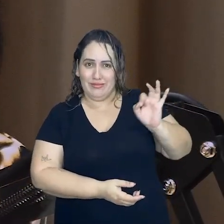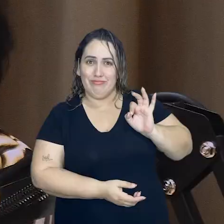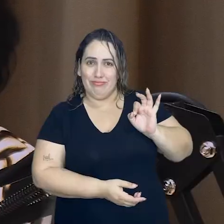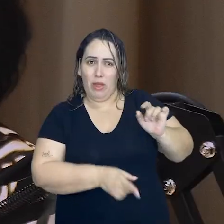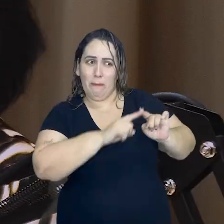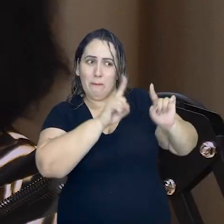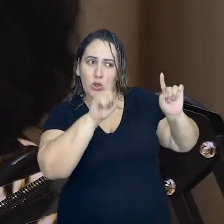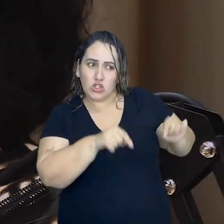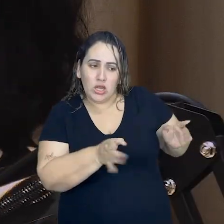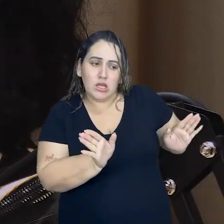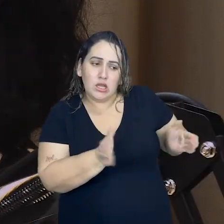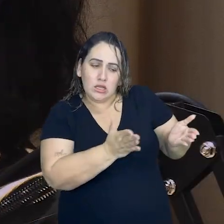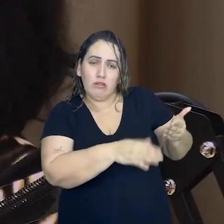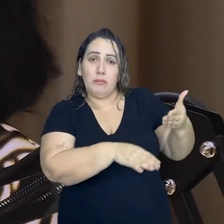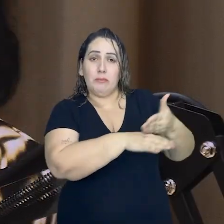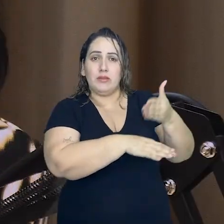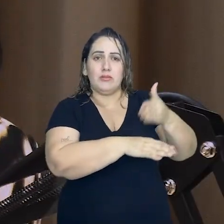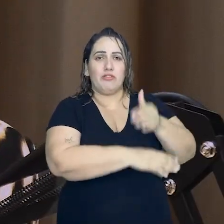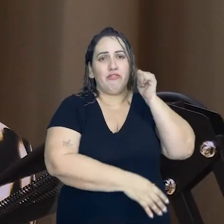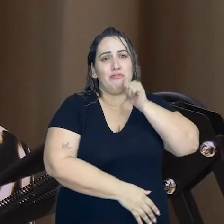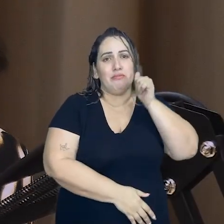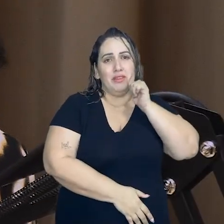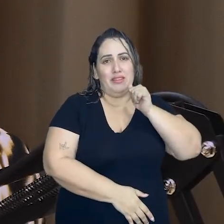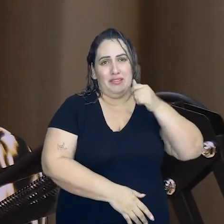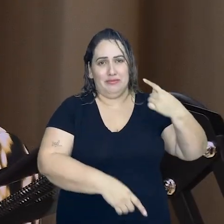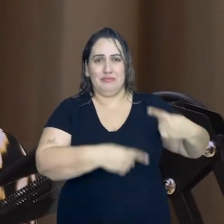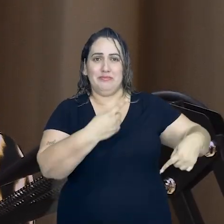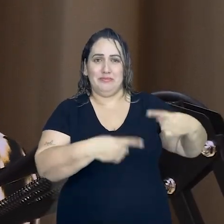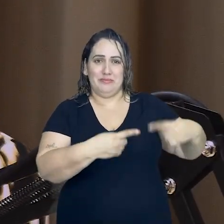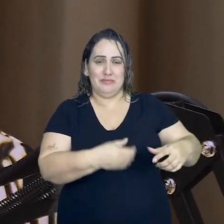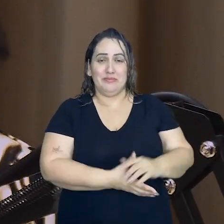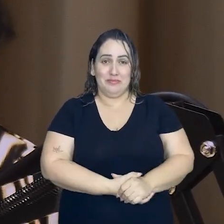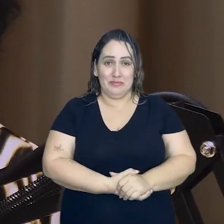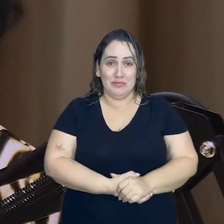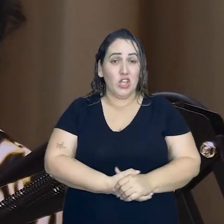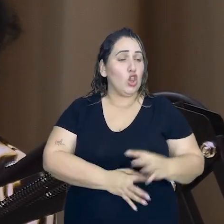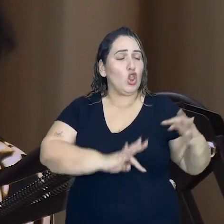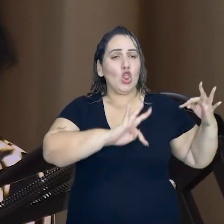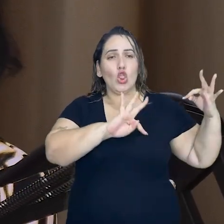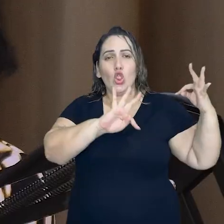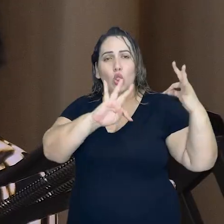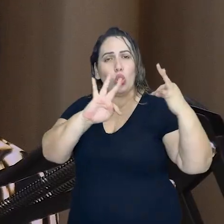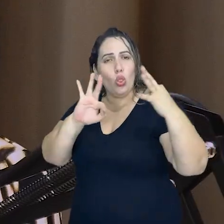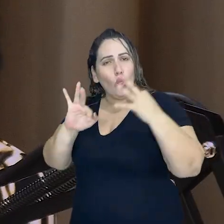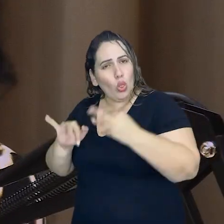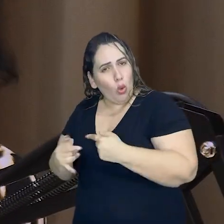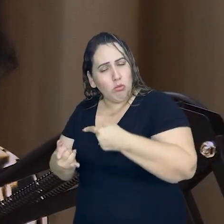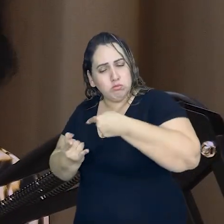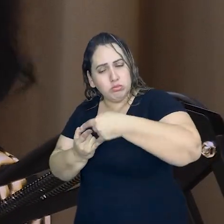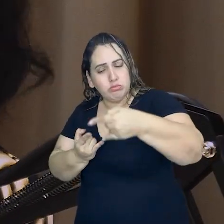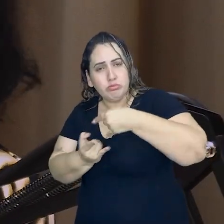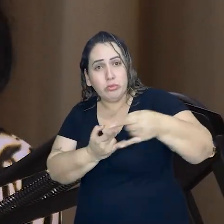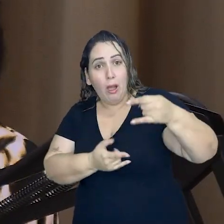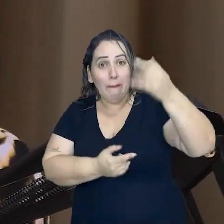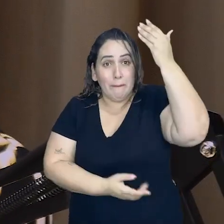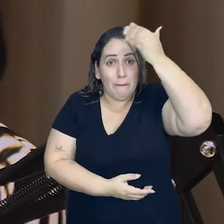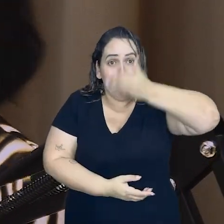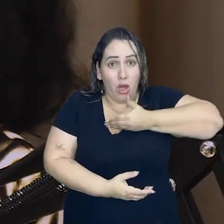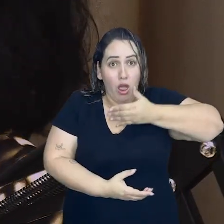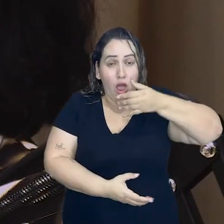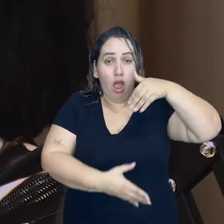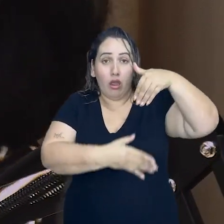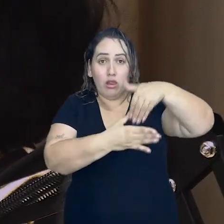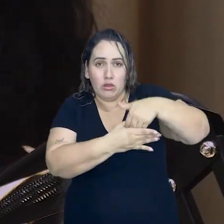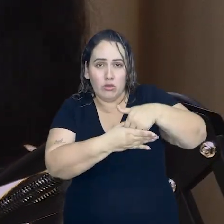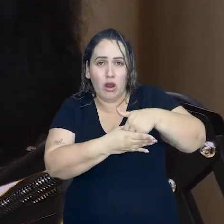participação feminina na política. E as contas eleitorais, partindo agora para os anos que tem eleição, o partido